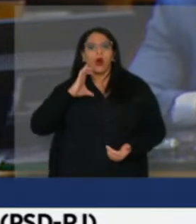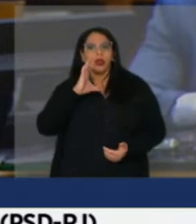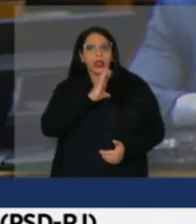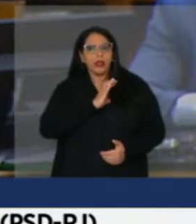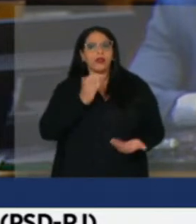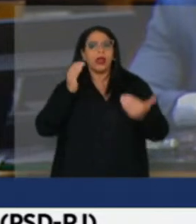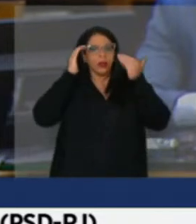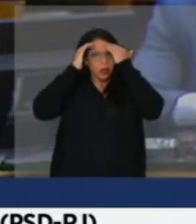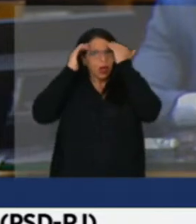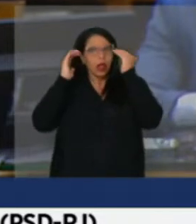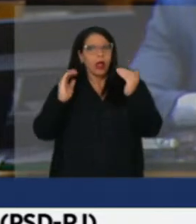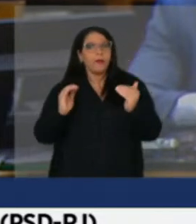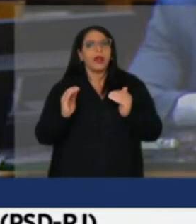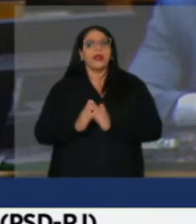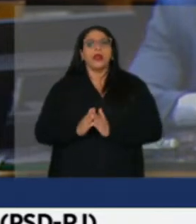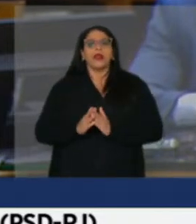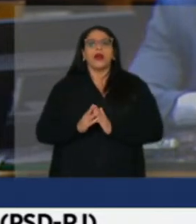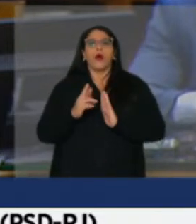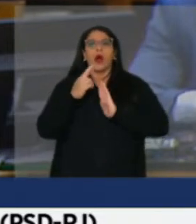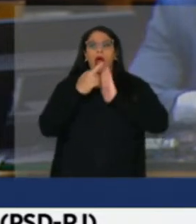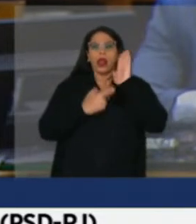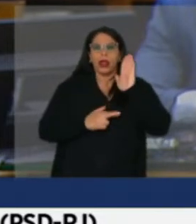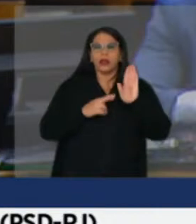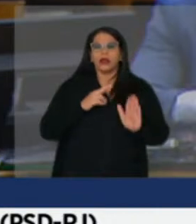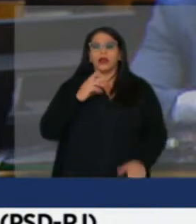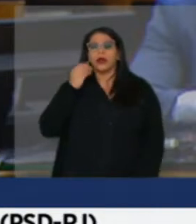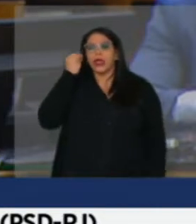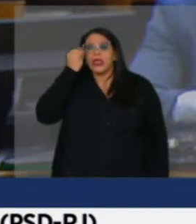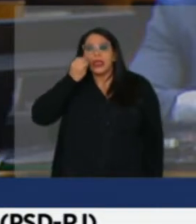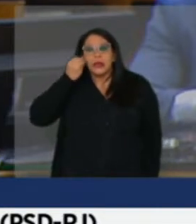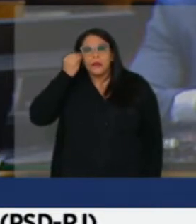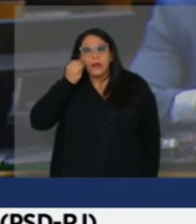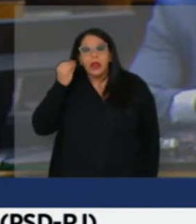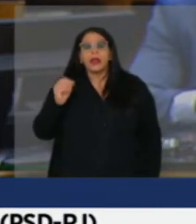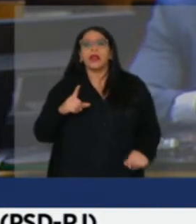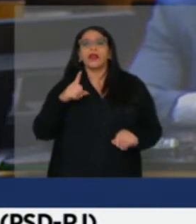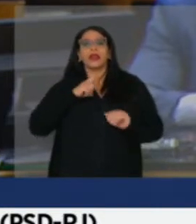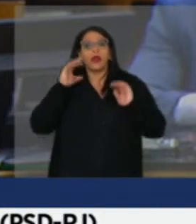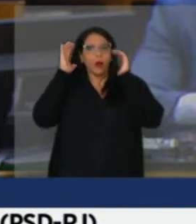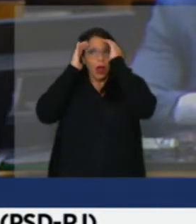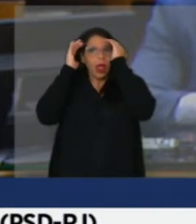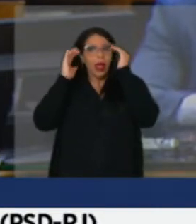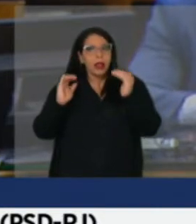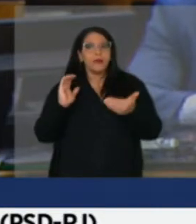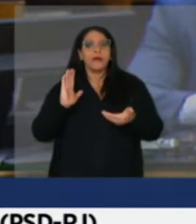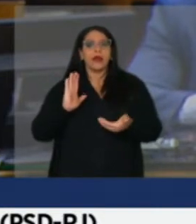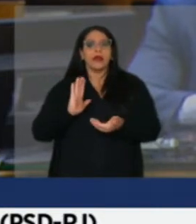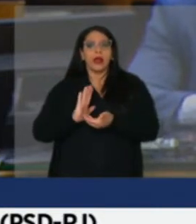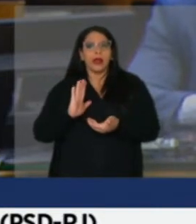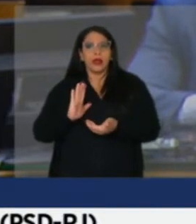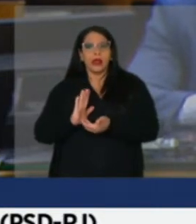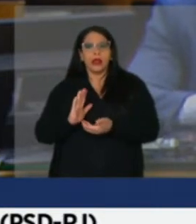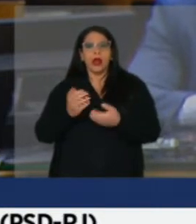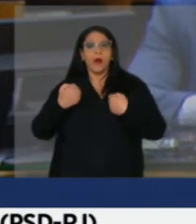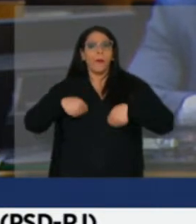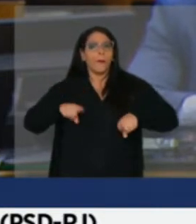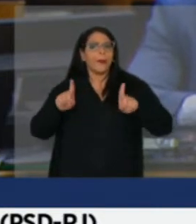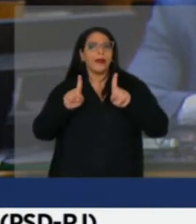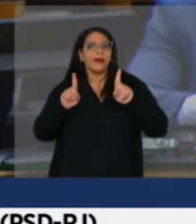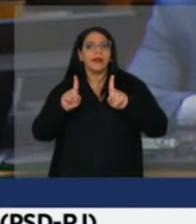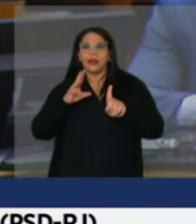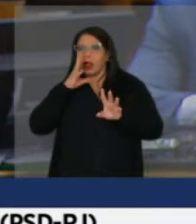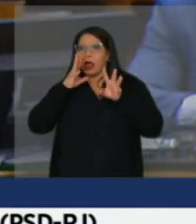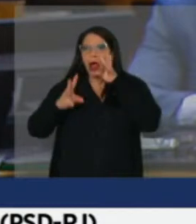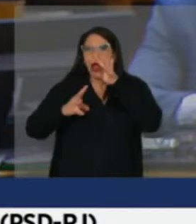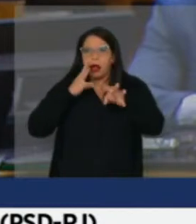a sua missão, o relator é um deputado experiente, que tem o respeito dessa casa, que não merece e não vai ser agredido